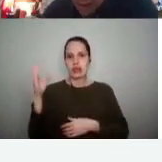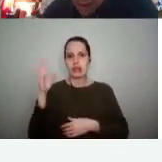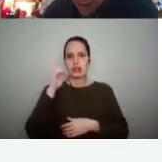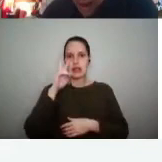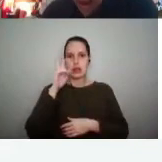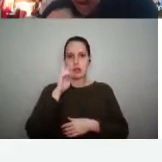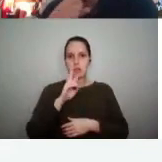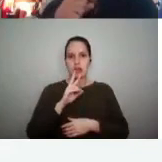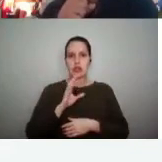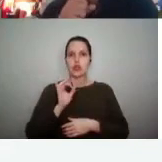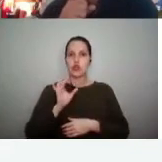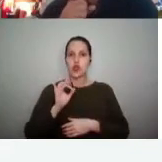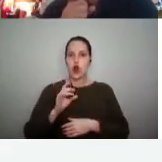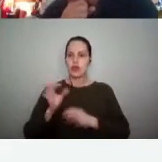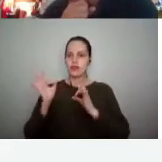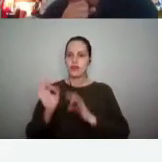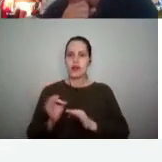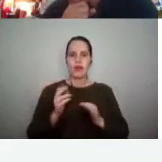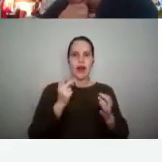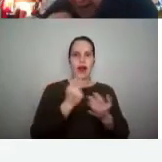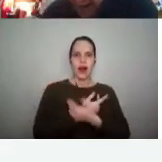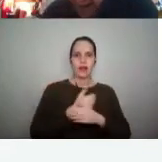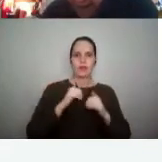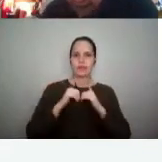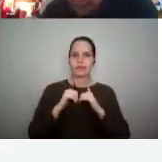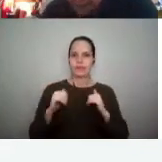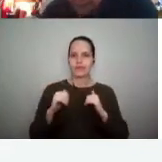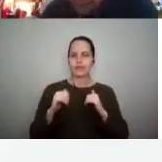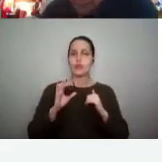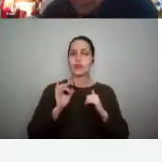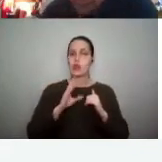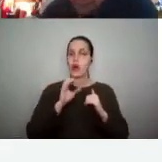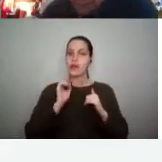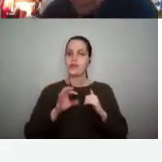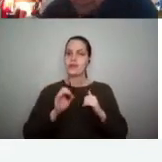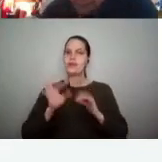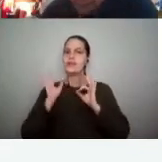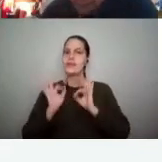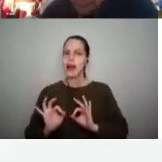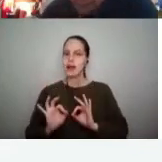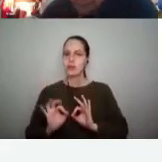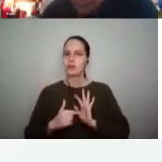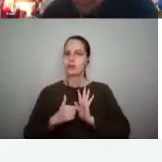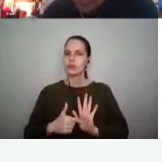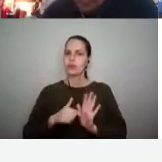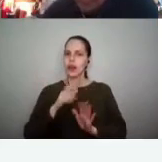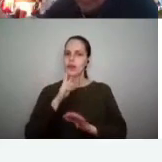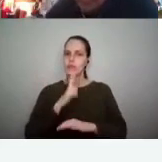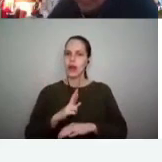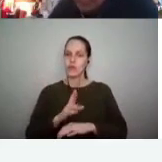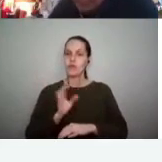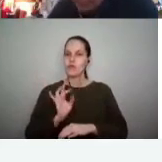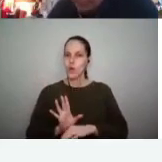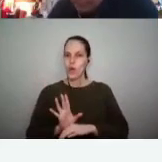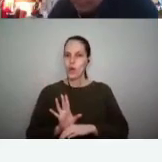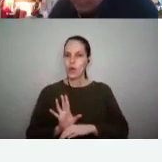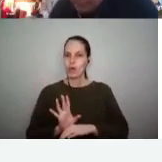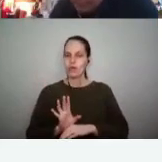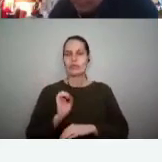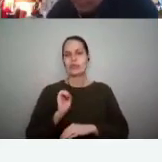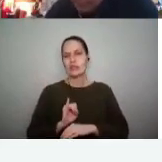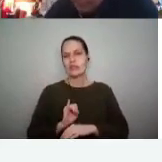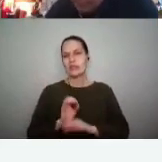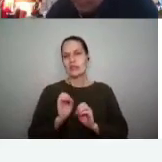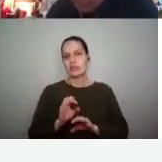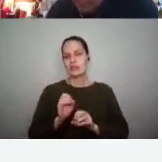só ensina o resultado, só ensina o produto. Então, acho que sempre que a gente vai ensinar alguma coisa, se a gente pode ensinar um